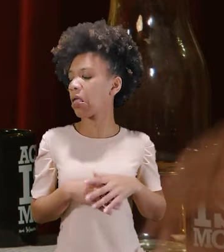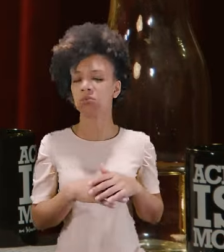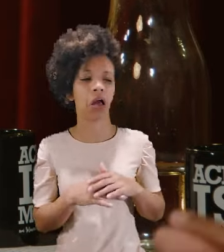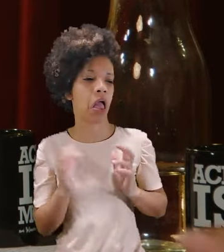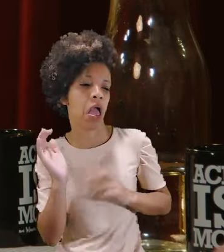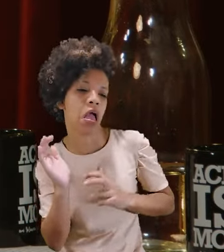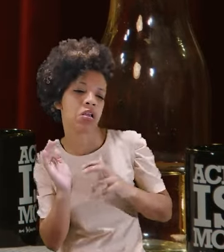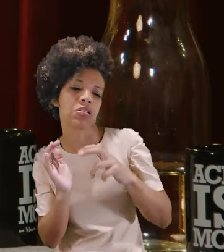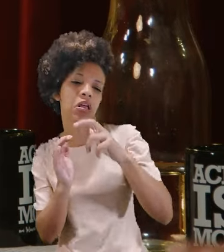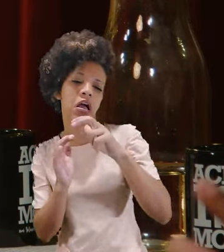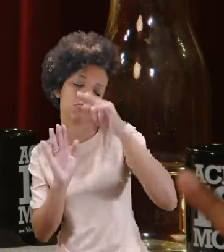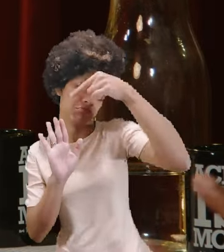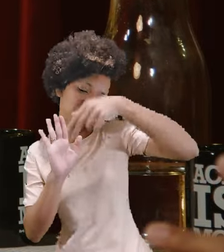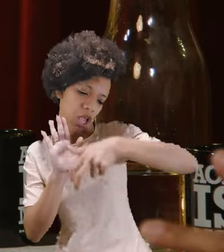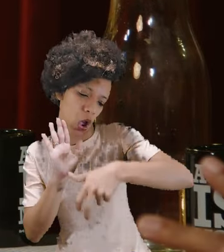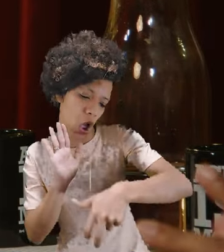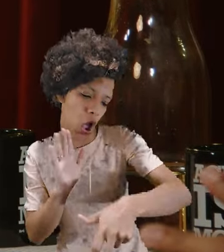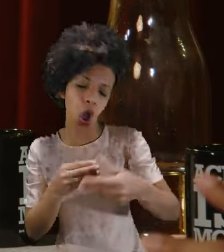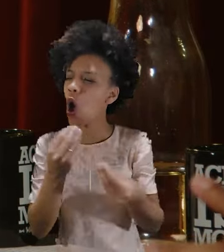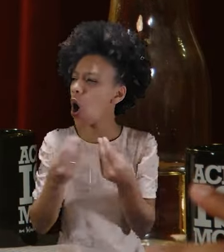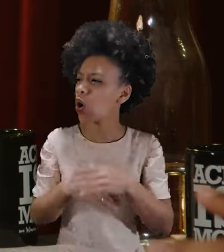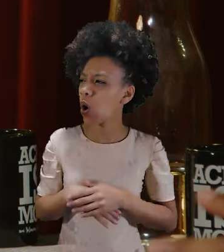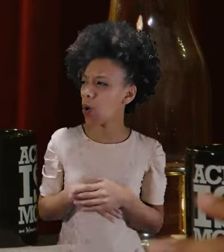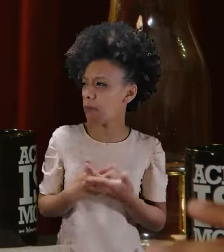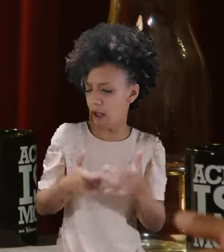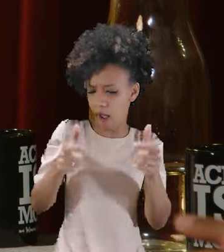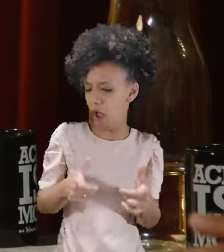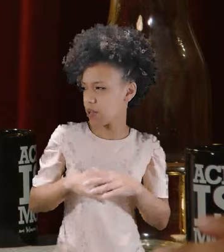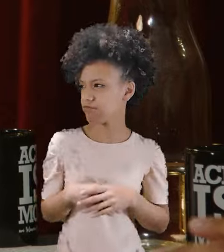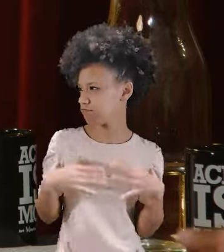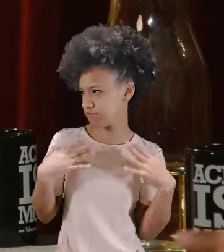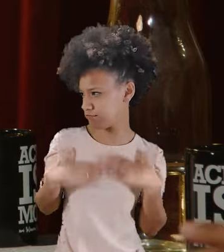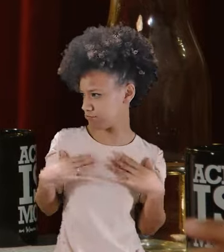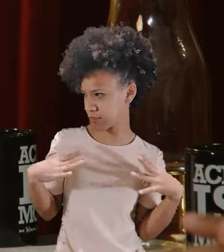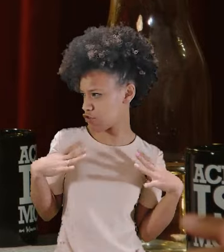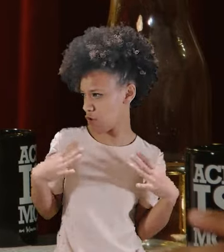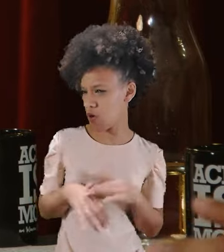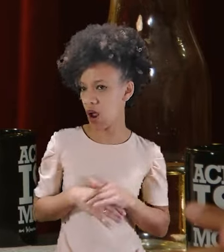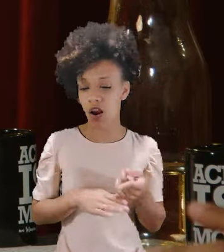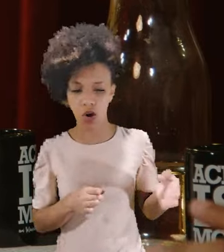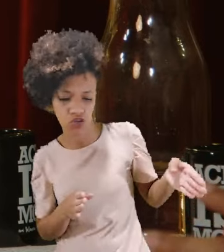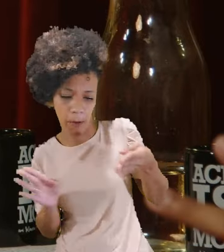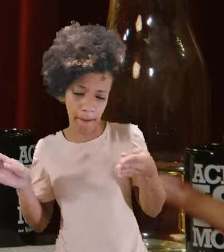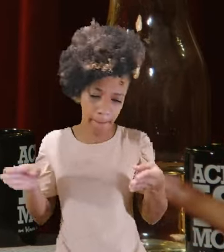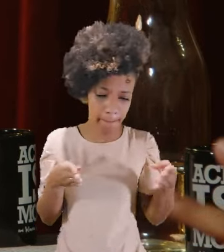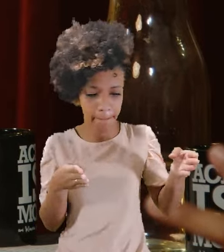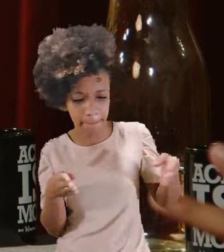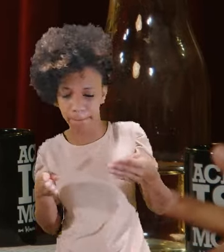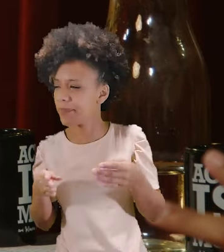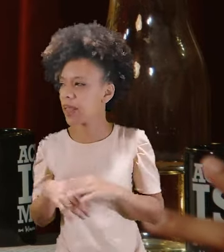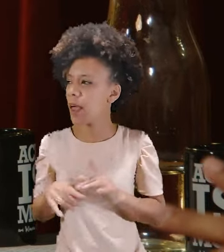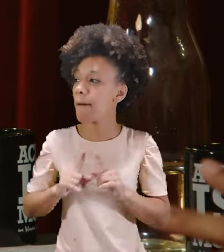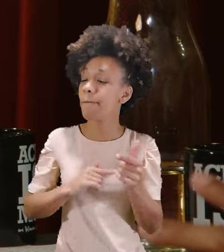a escada desce até o bar aí tem como é que a área de lazer área de lazer do digo assim não ping-pong mas assim